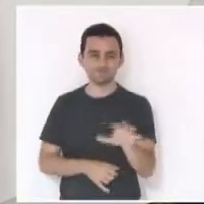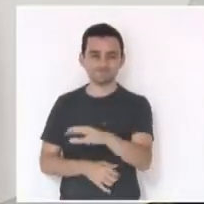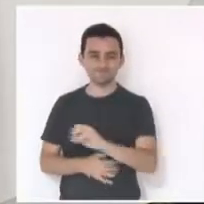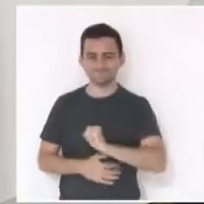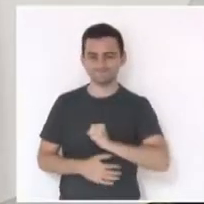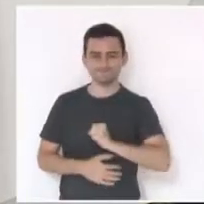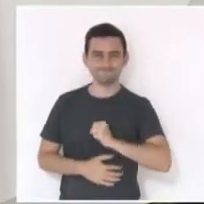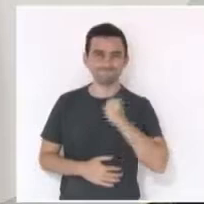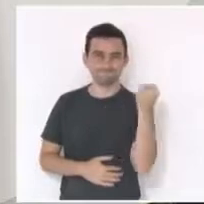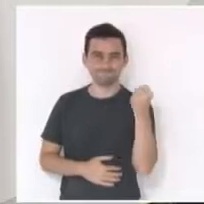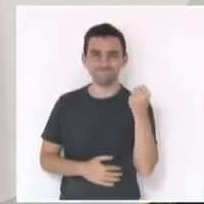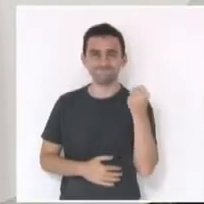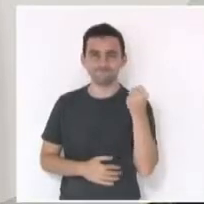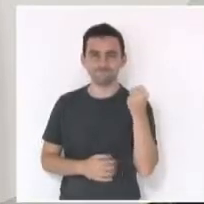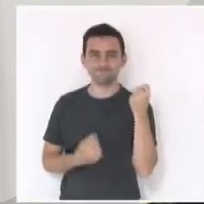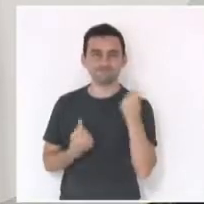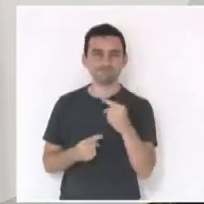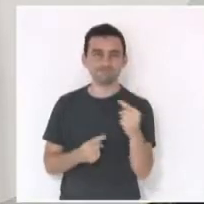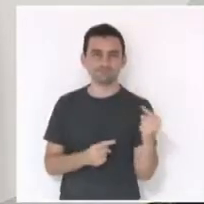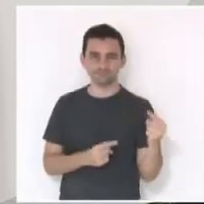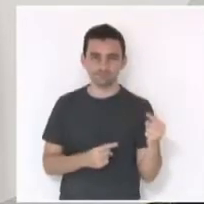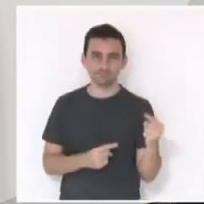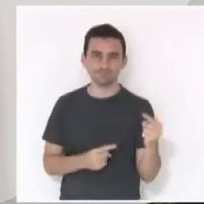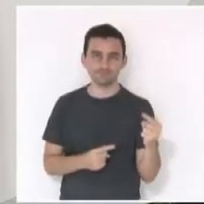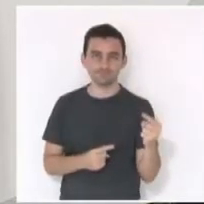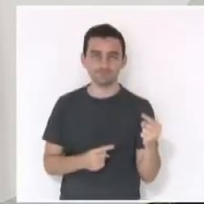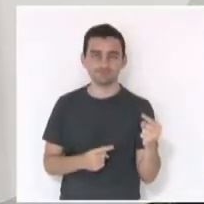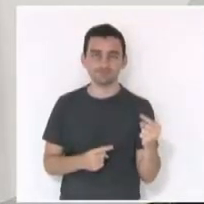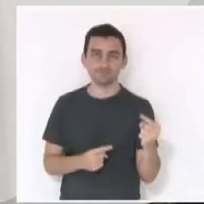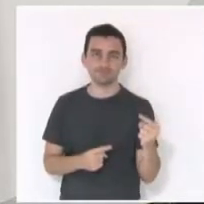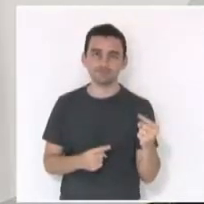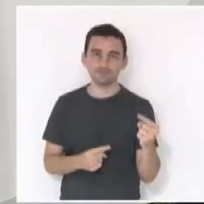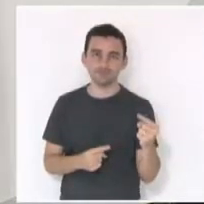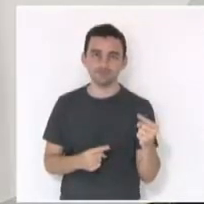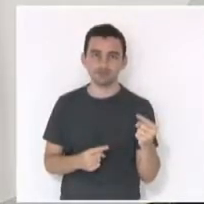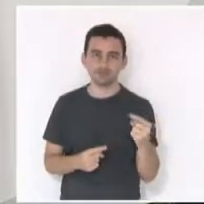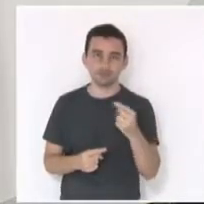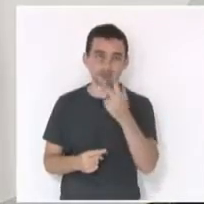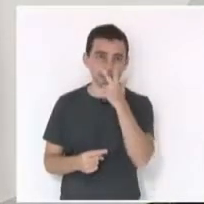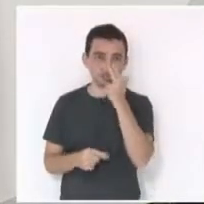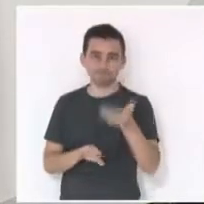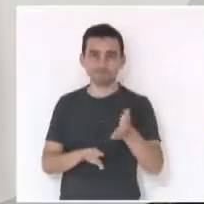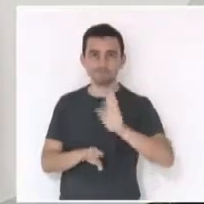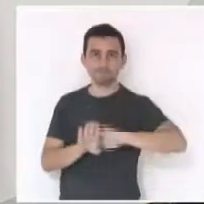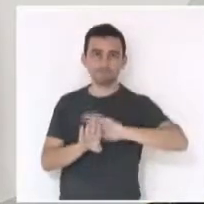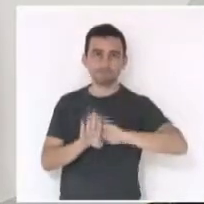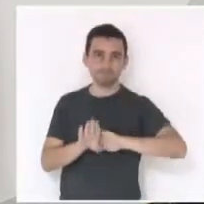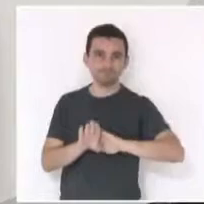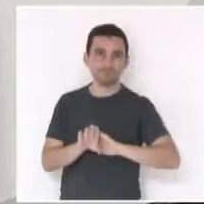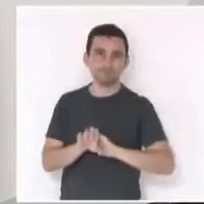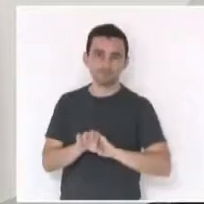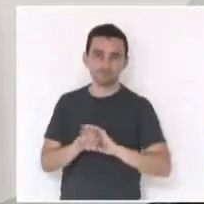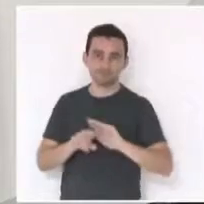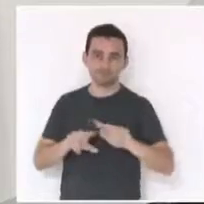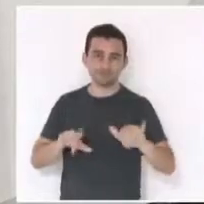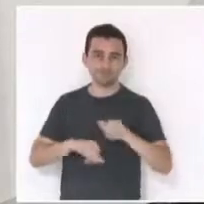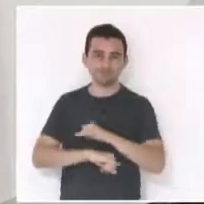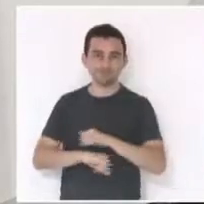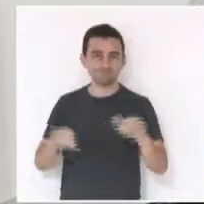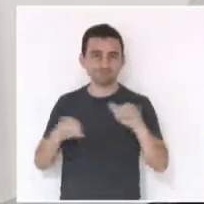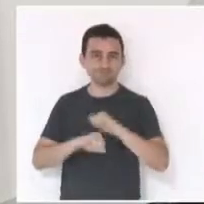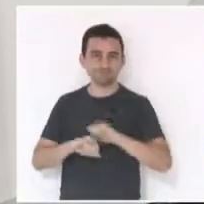áudio e da violência que está por detrás das diferentes manifestações